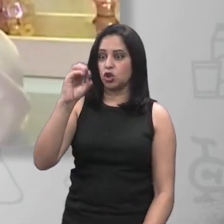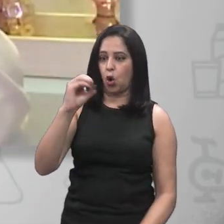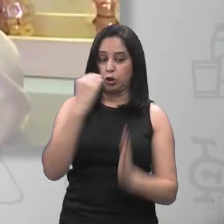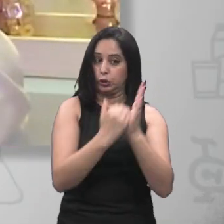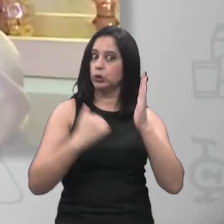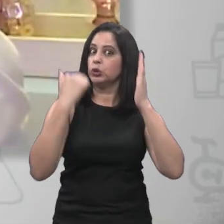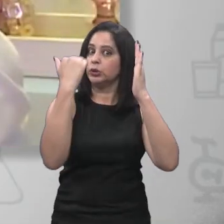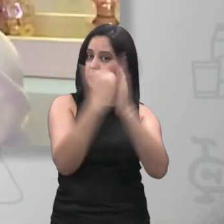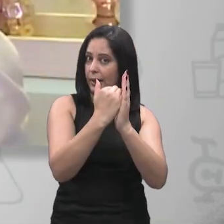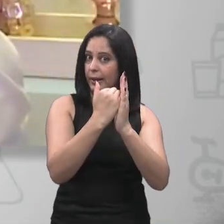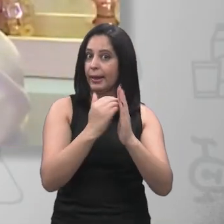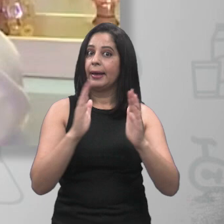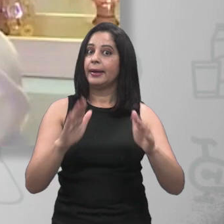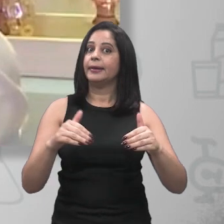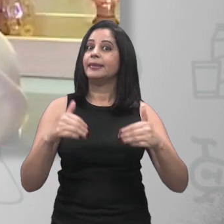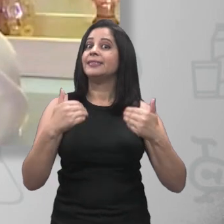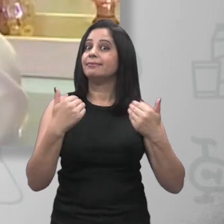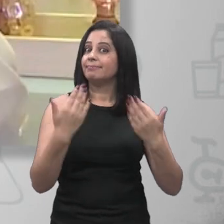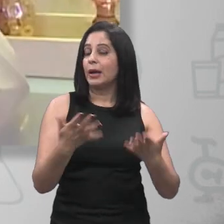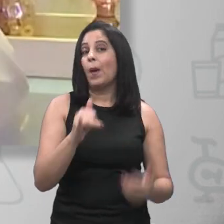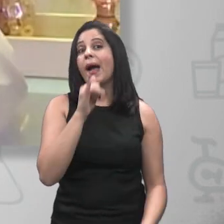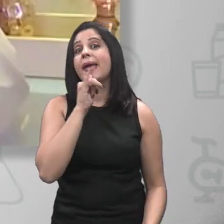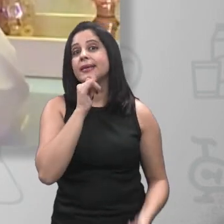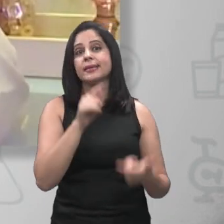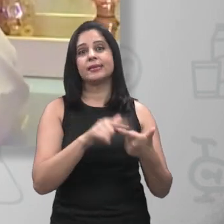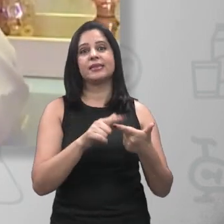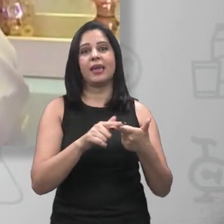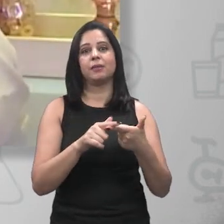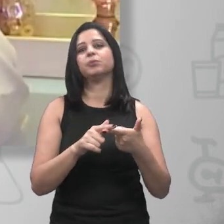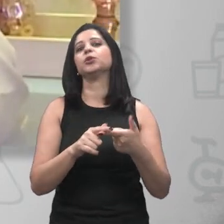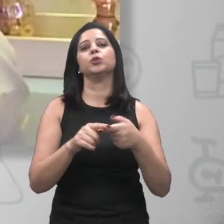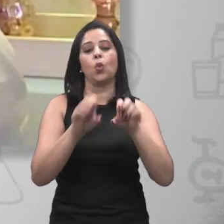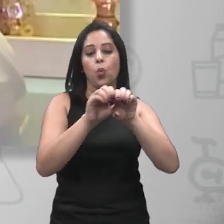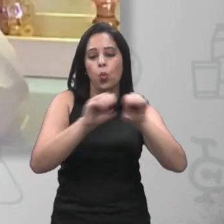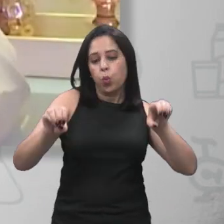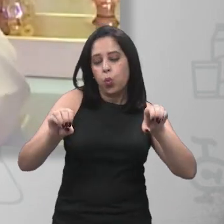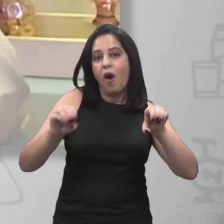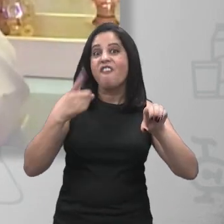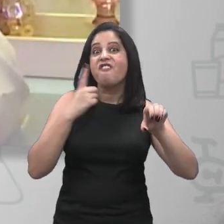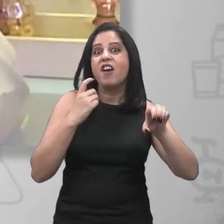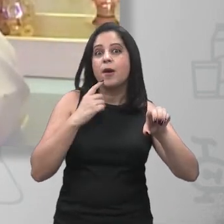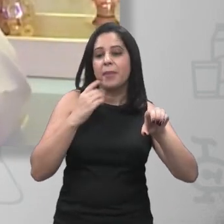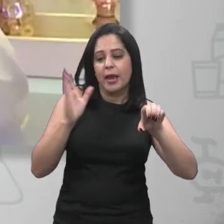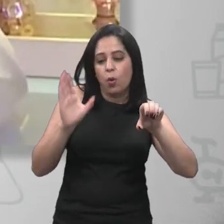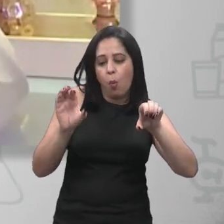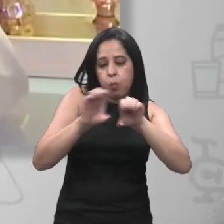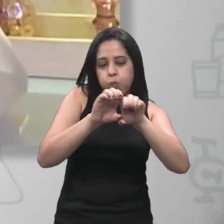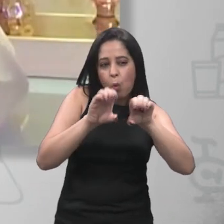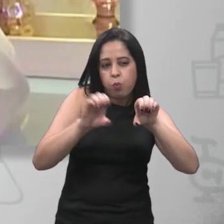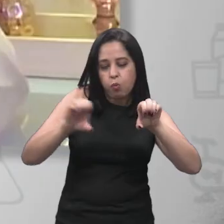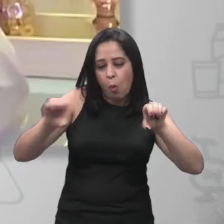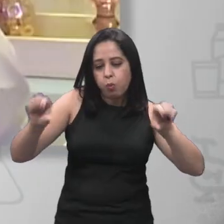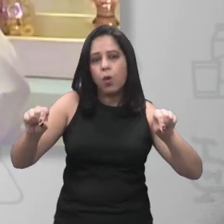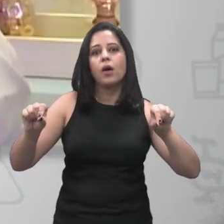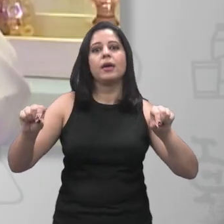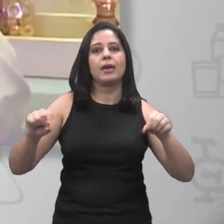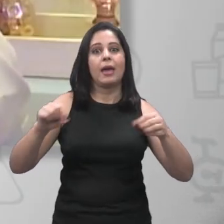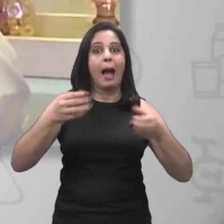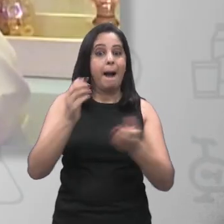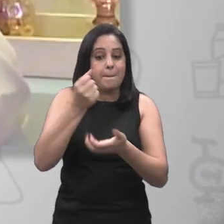Esses alimentos são como, por exemplo, a salsicha, a linguiça, a batata frita